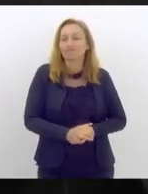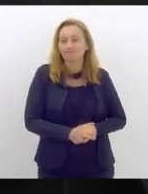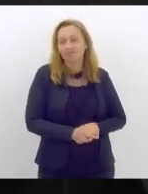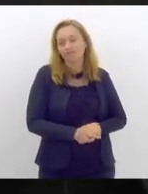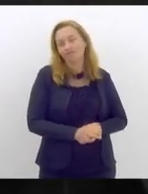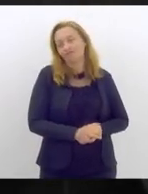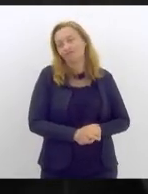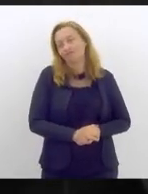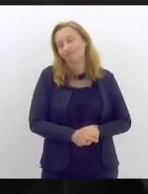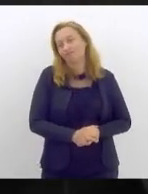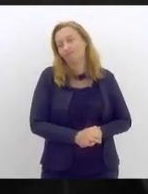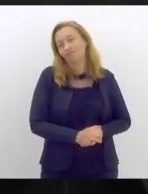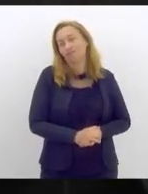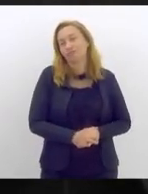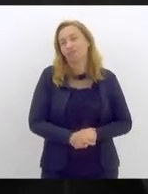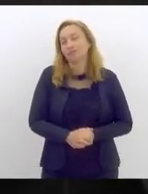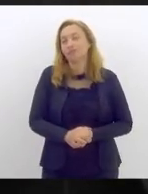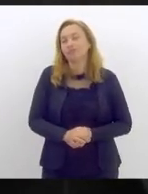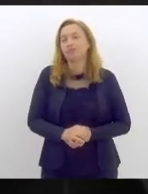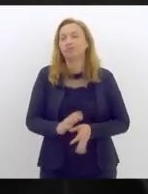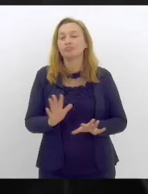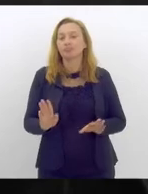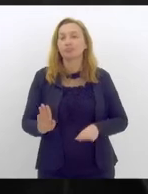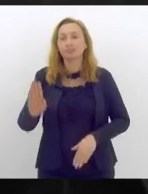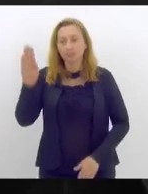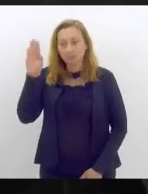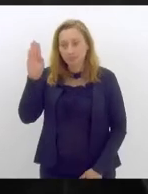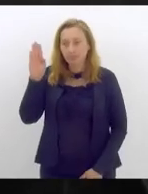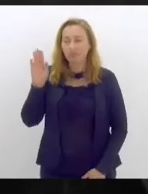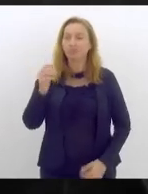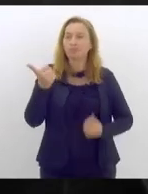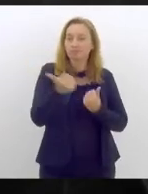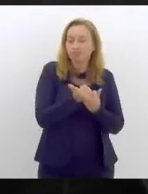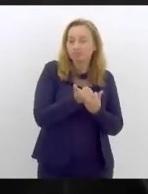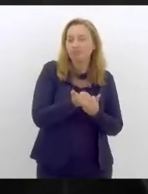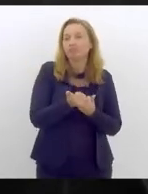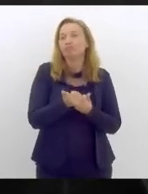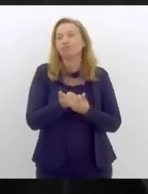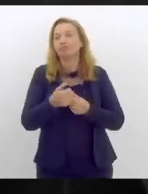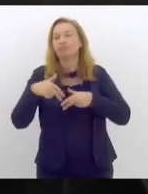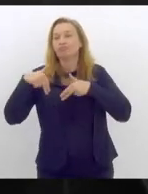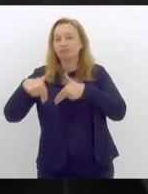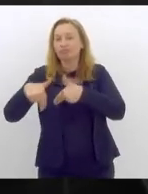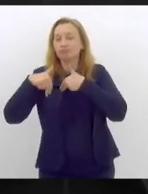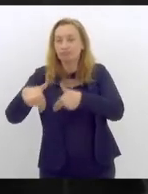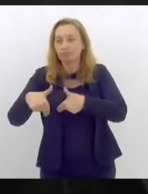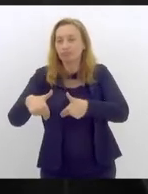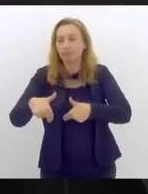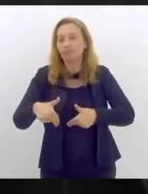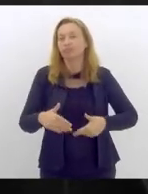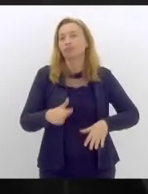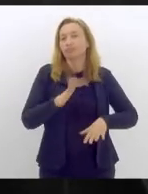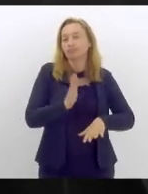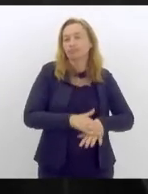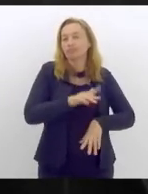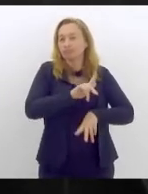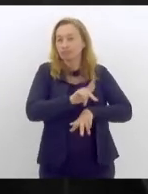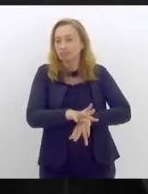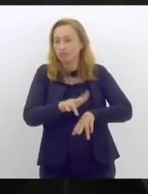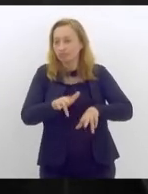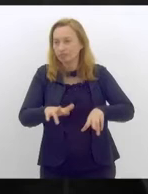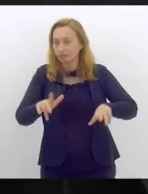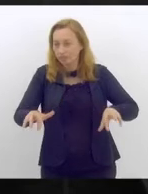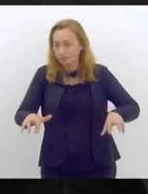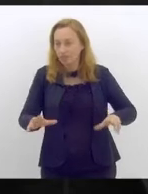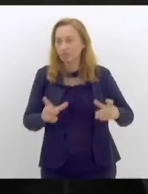feitas é por candidatos apoiadores enfim militantes de mais variadas